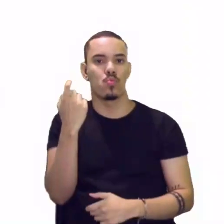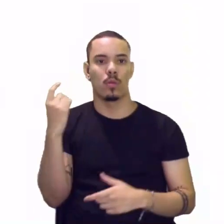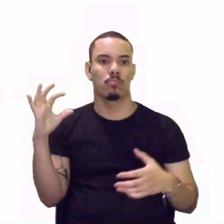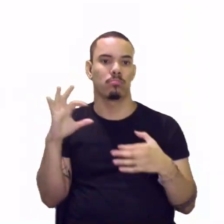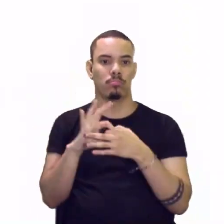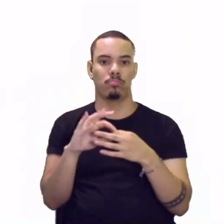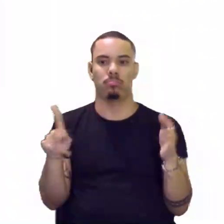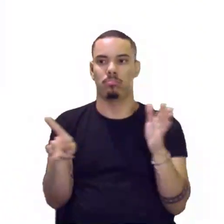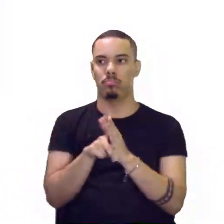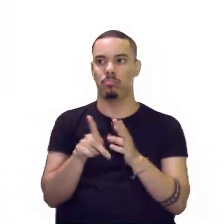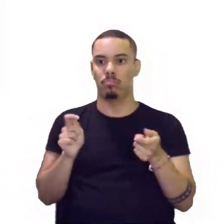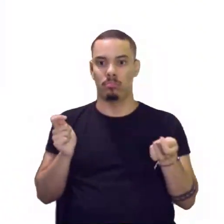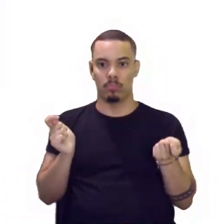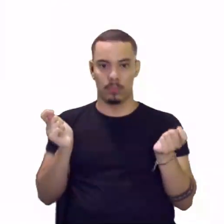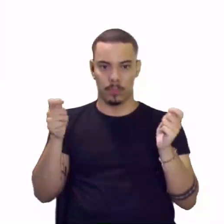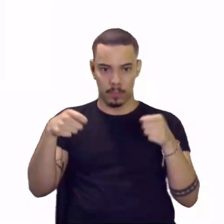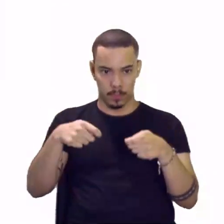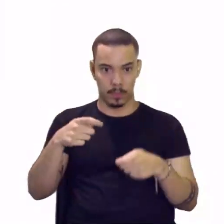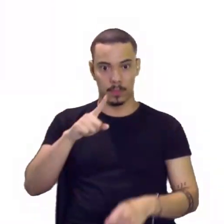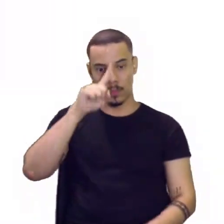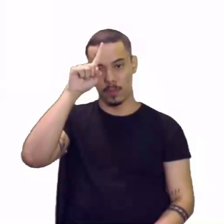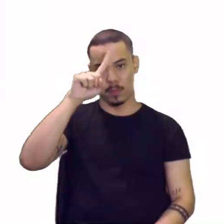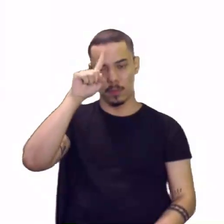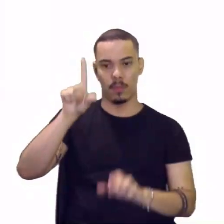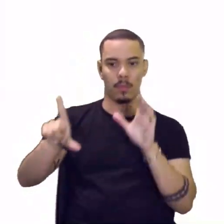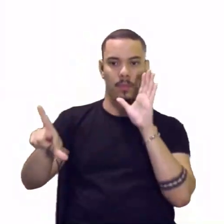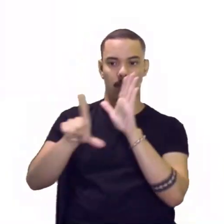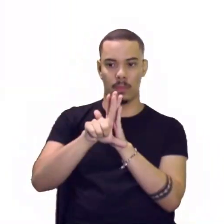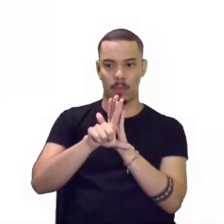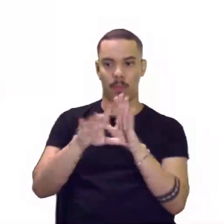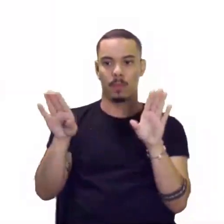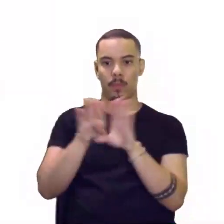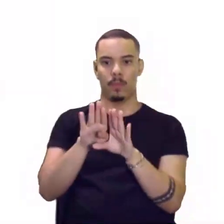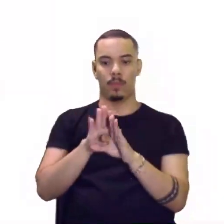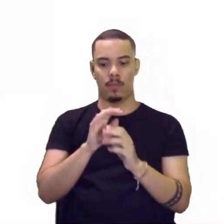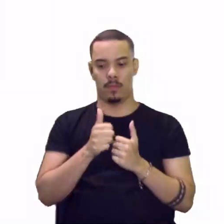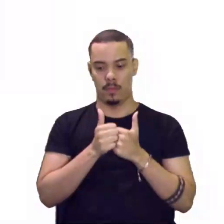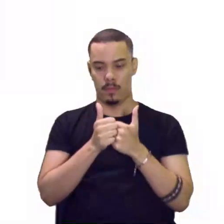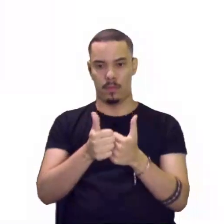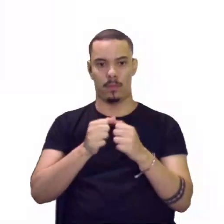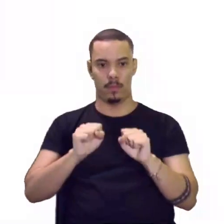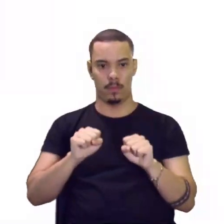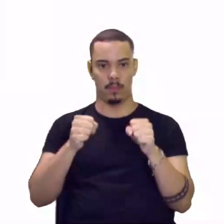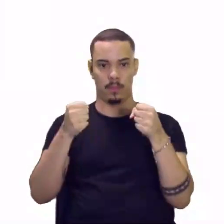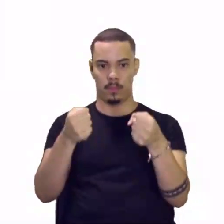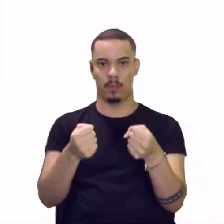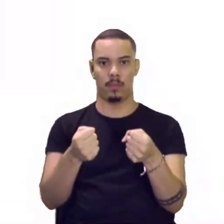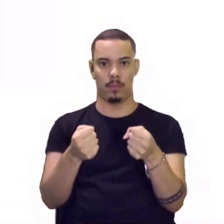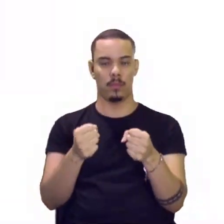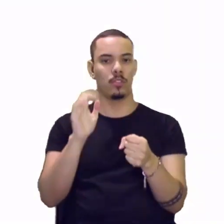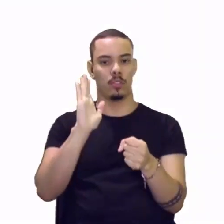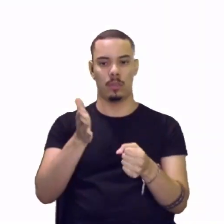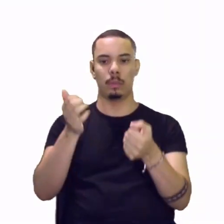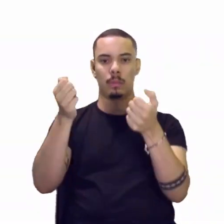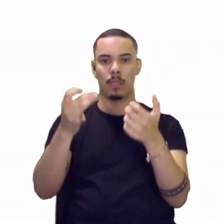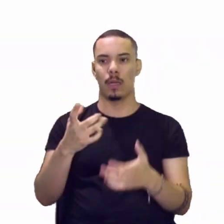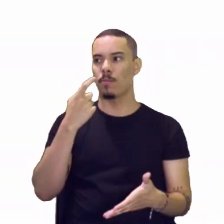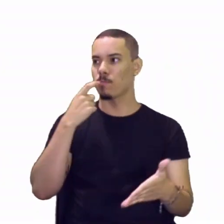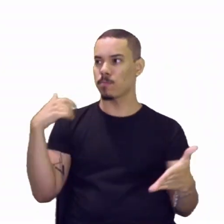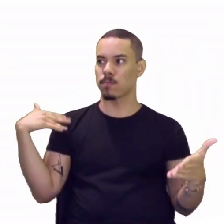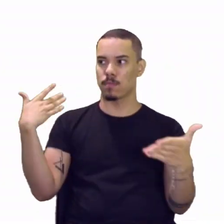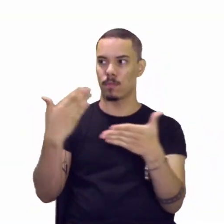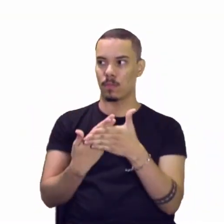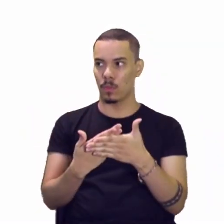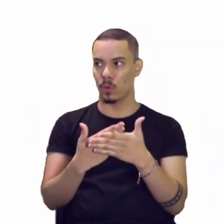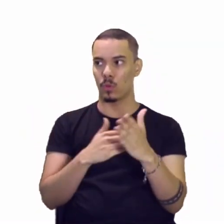entidade capaz de criar leis e mantê-las em vigência. Isso aí, foi explicado há pouco, né? Sobre...